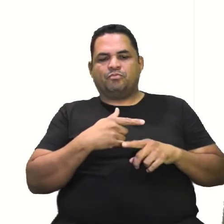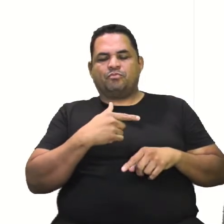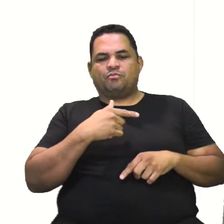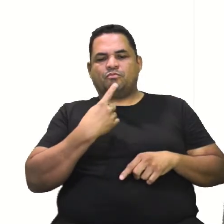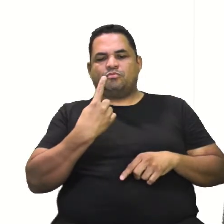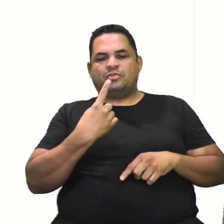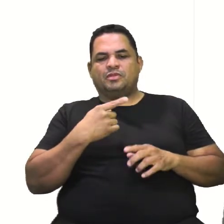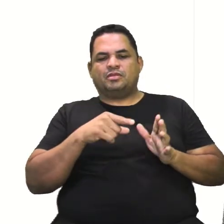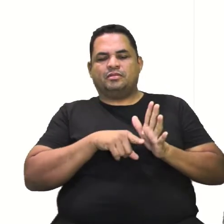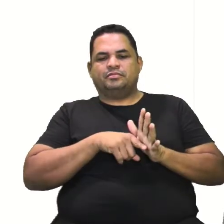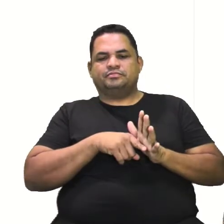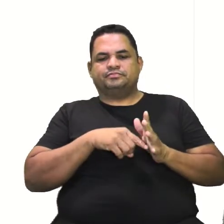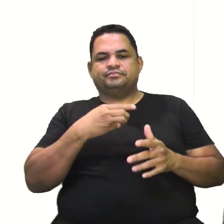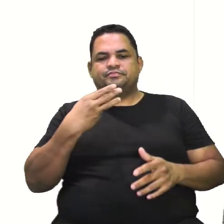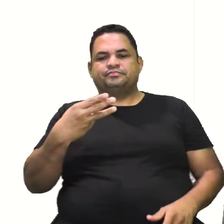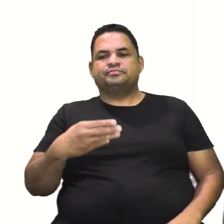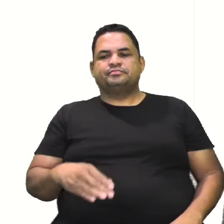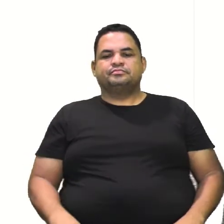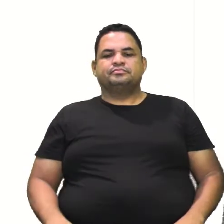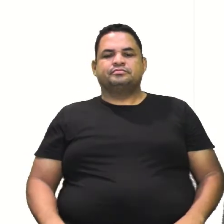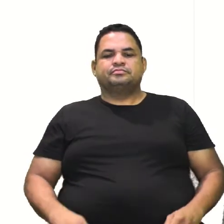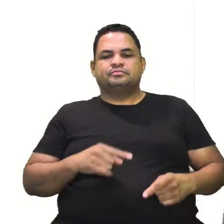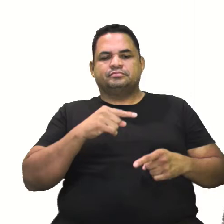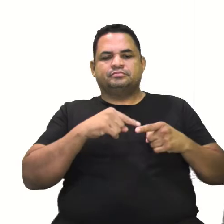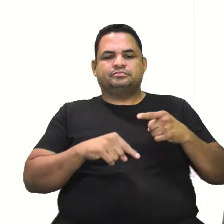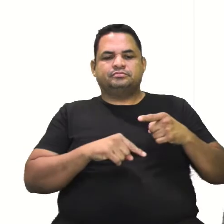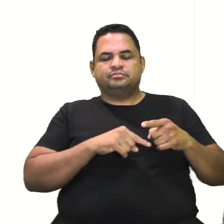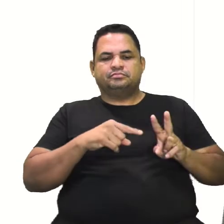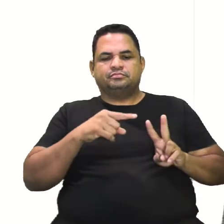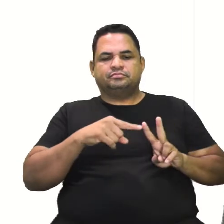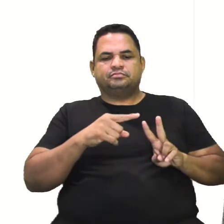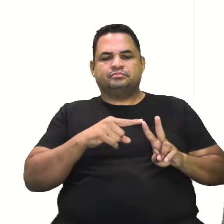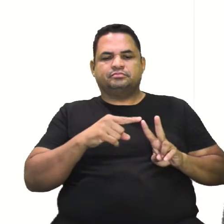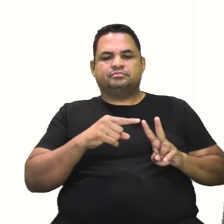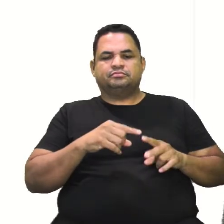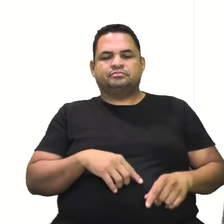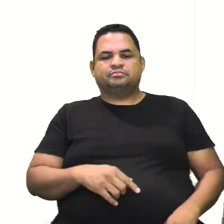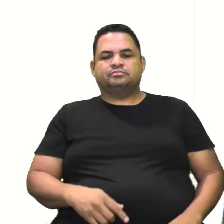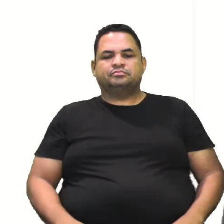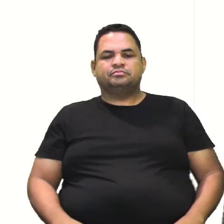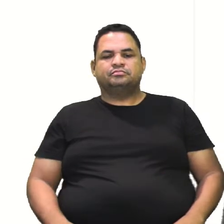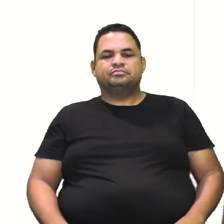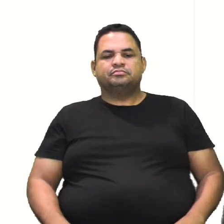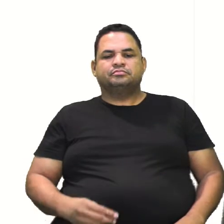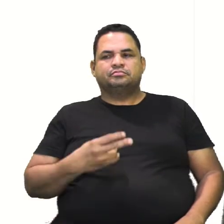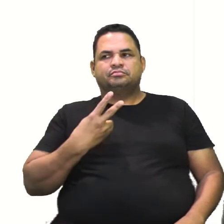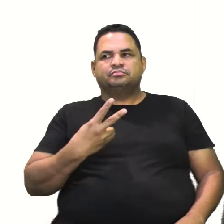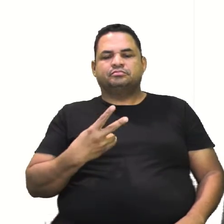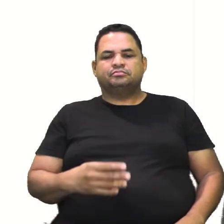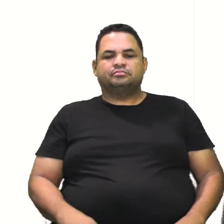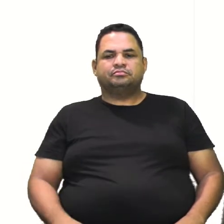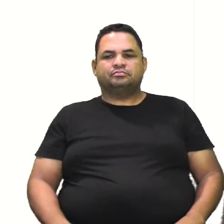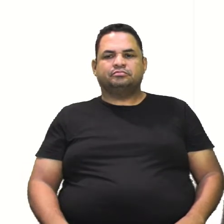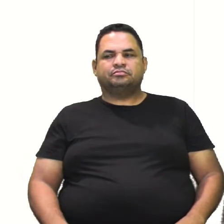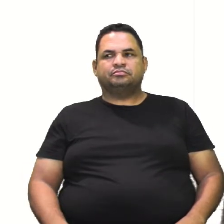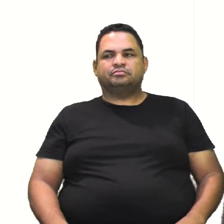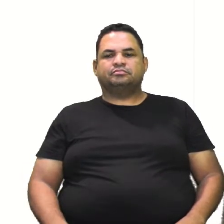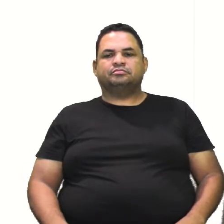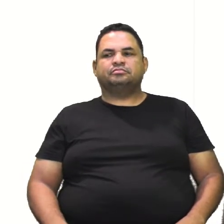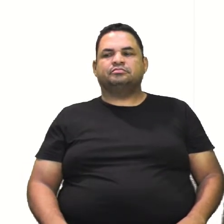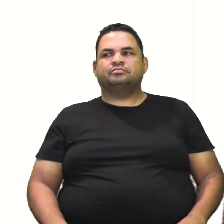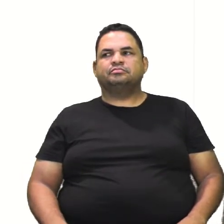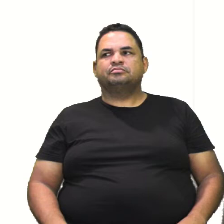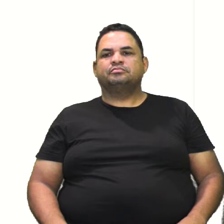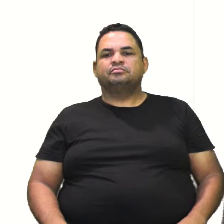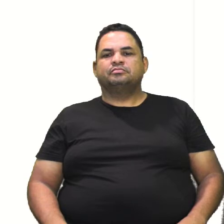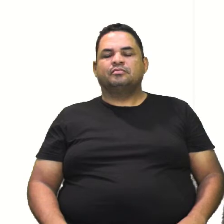1 vezes 1, 1 menos 3. Sobre raiz de 1 mais 1, 2. Vamos